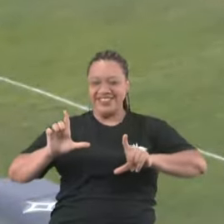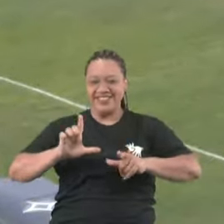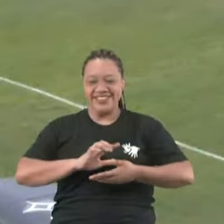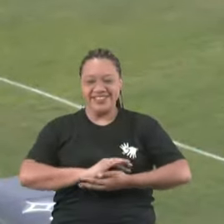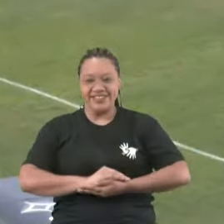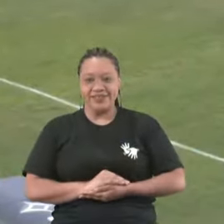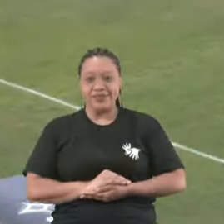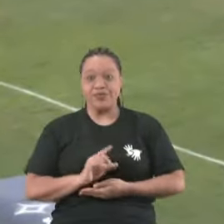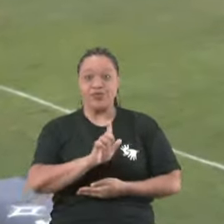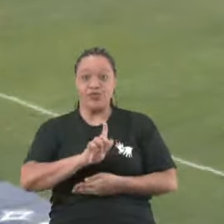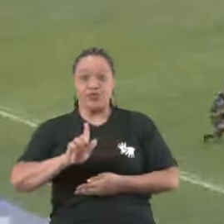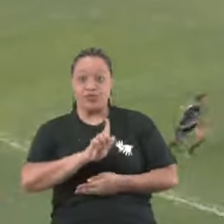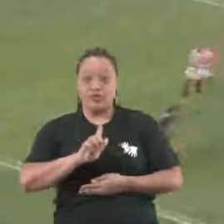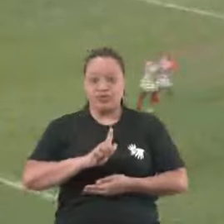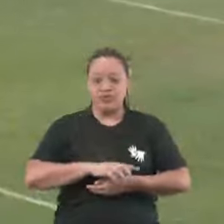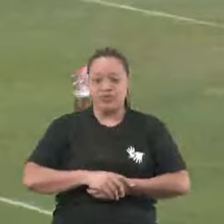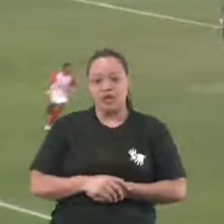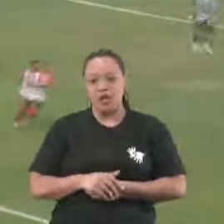GG.